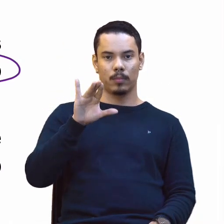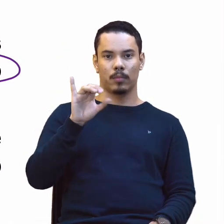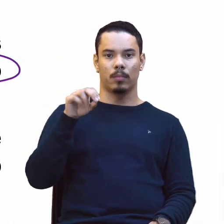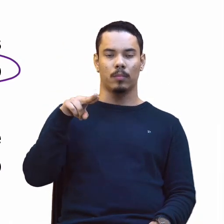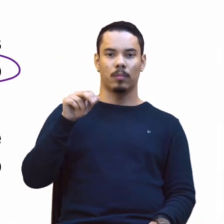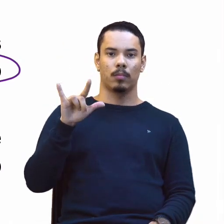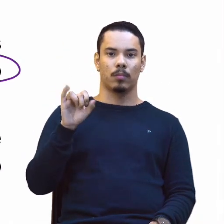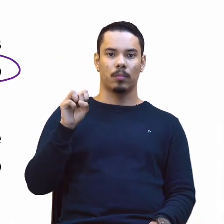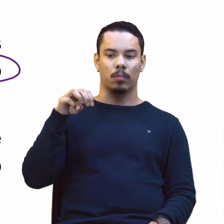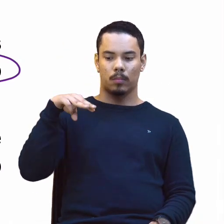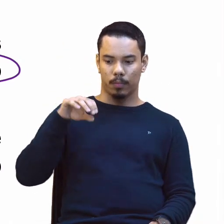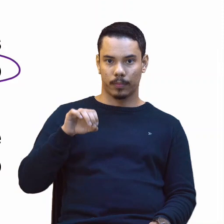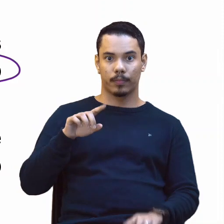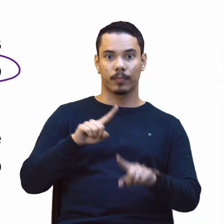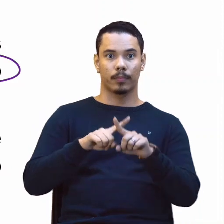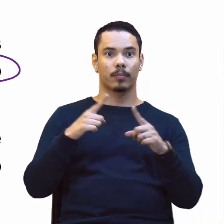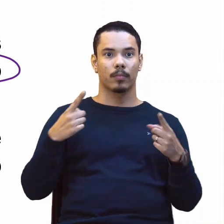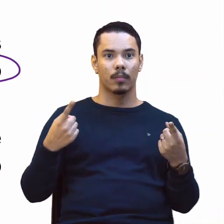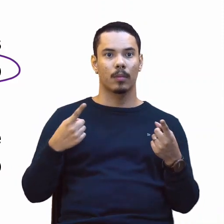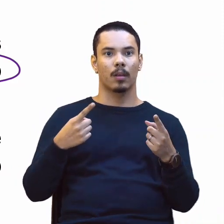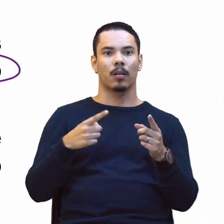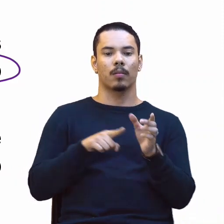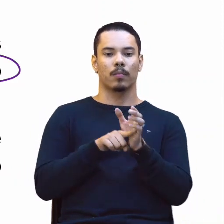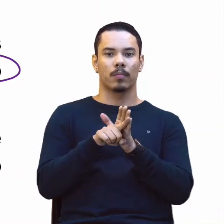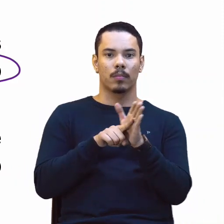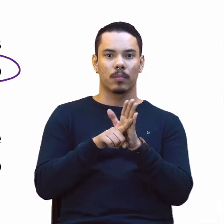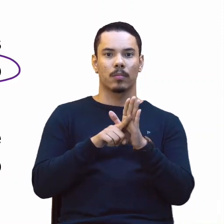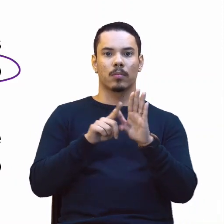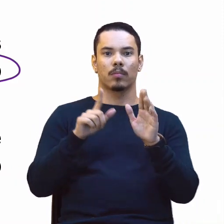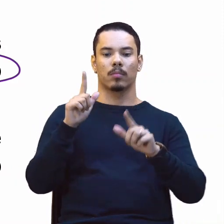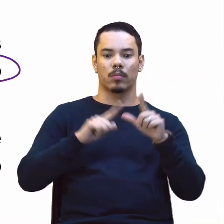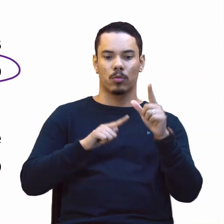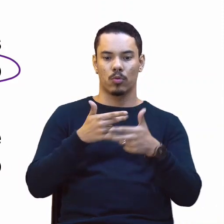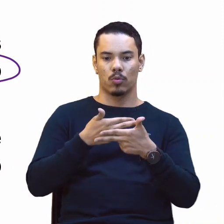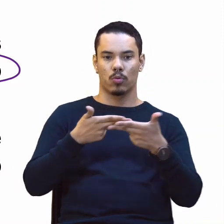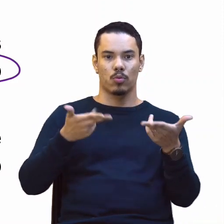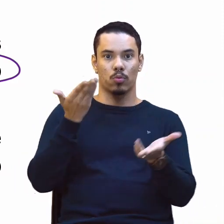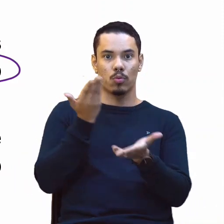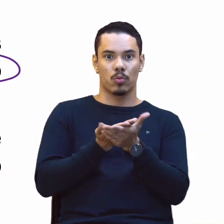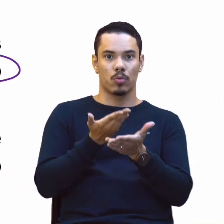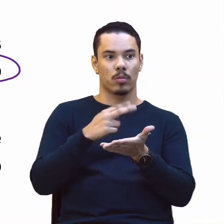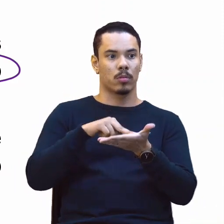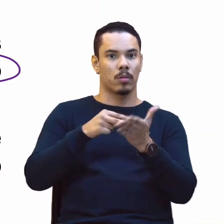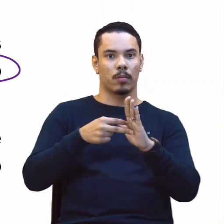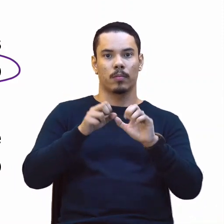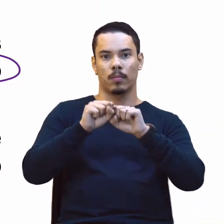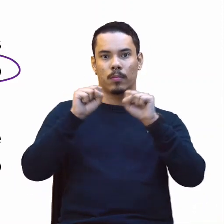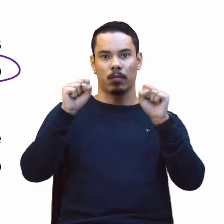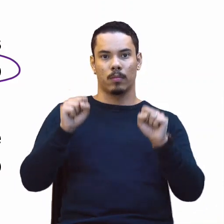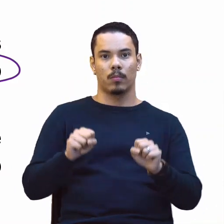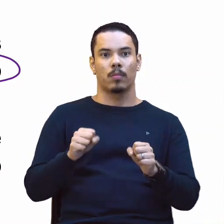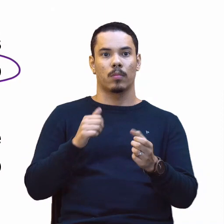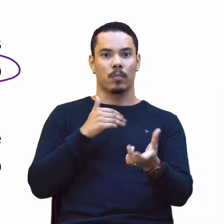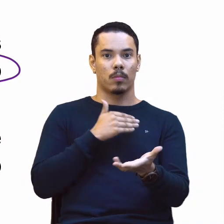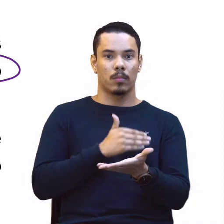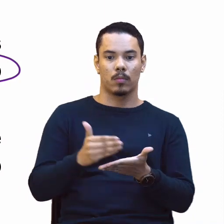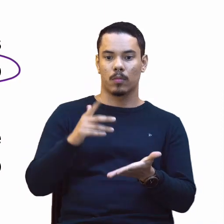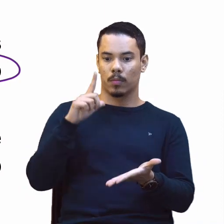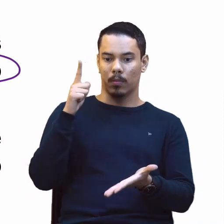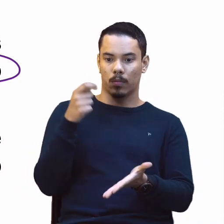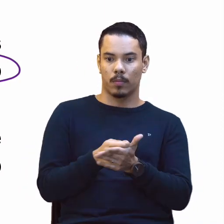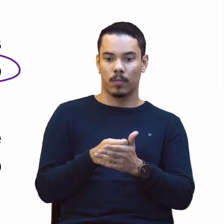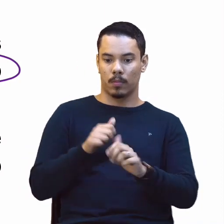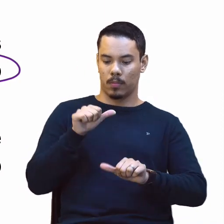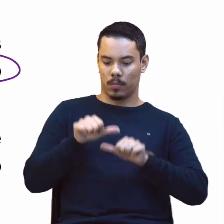A cosmologia é uma explicação racional, sistemática, sobre a origem, ordem e transformação